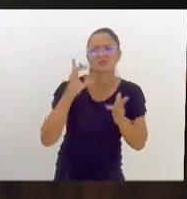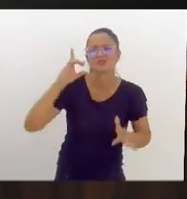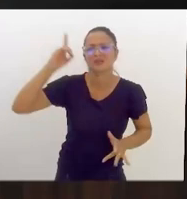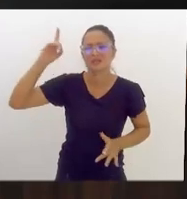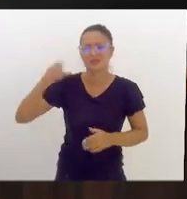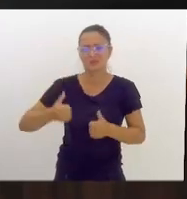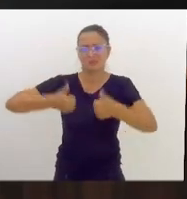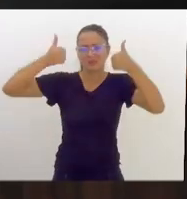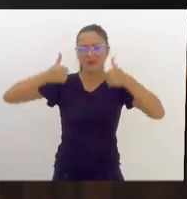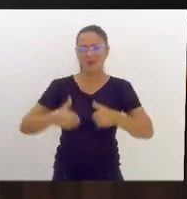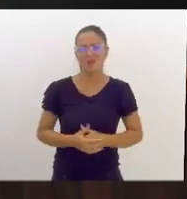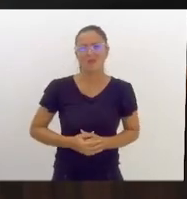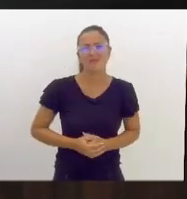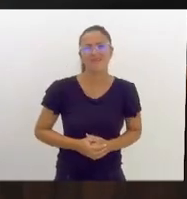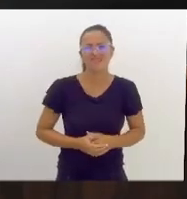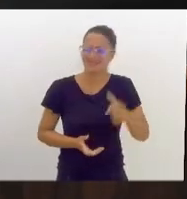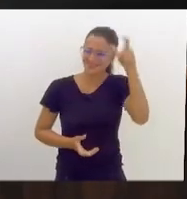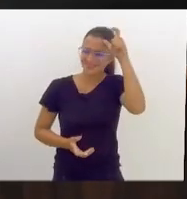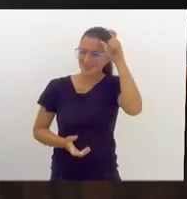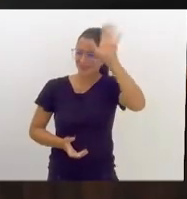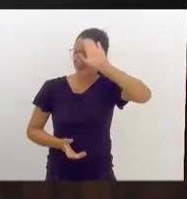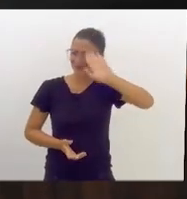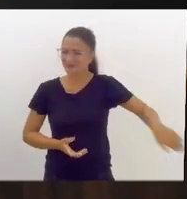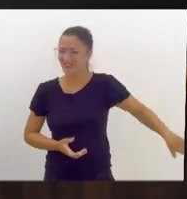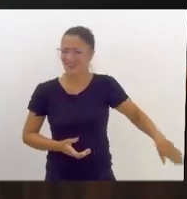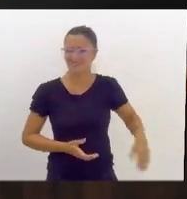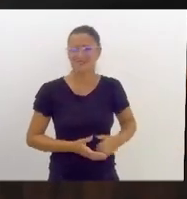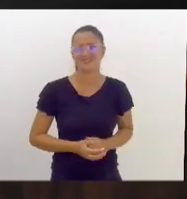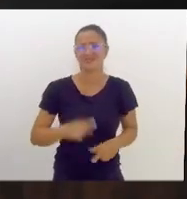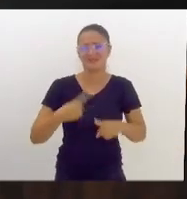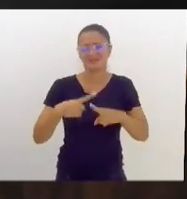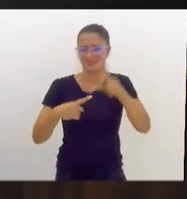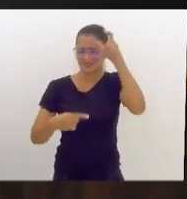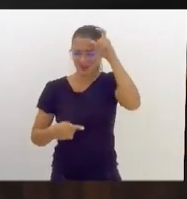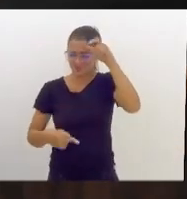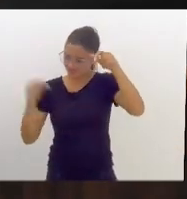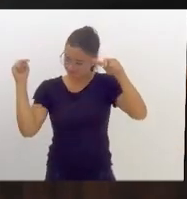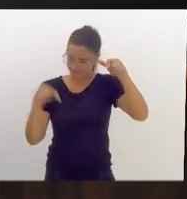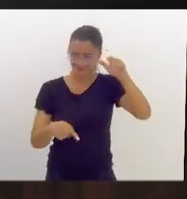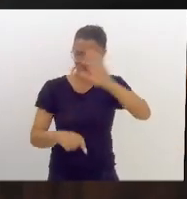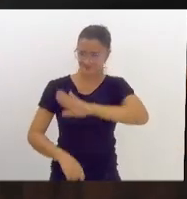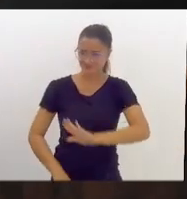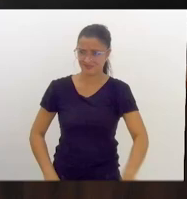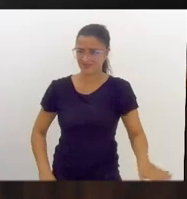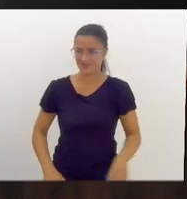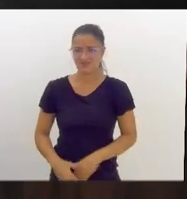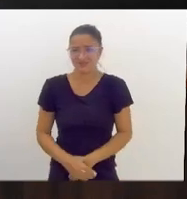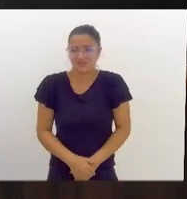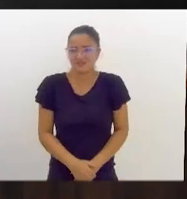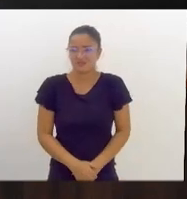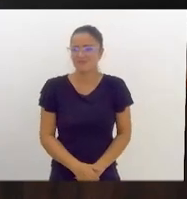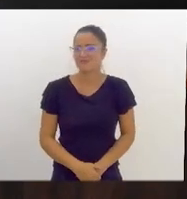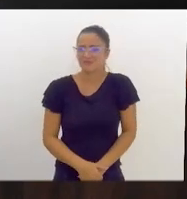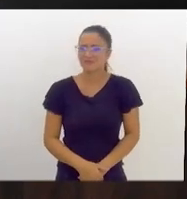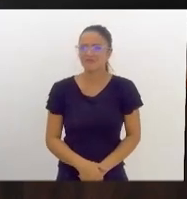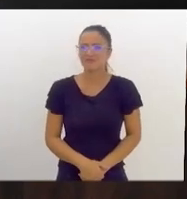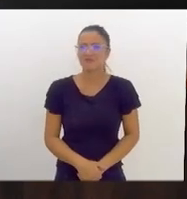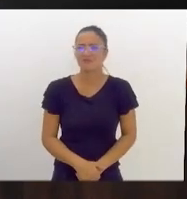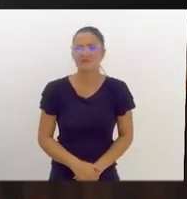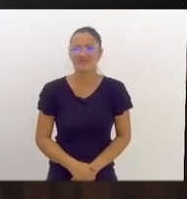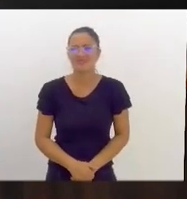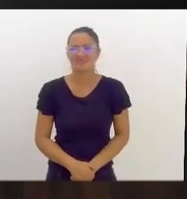melhor. Deixa ele lá onde ele está, que ele está muito bem lá nos 5º. Se não couber nos 5º, que fique no